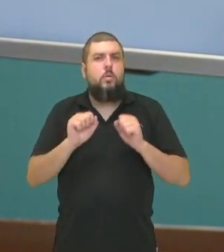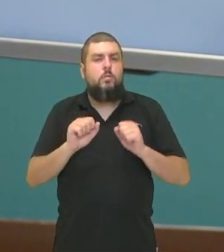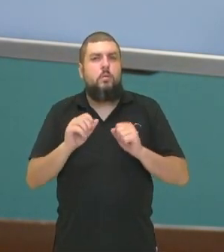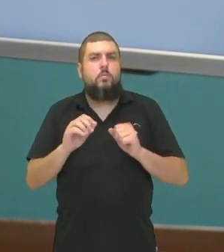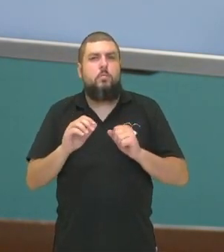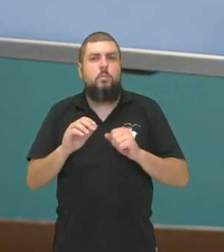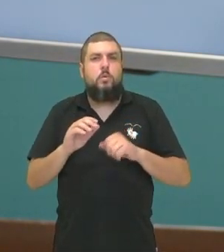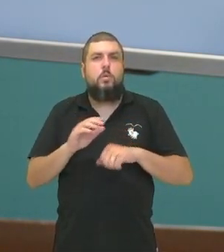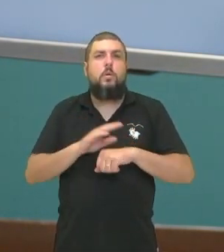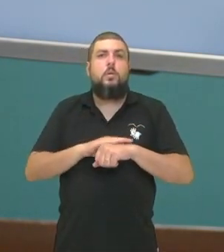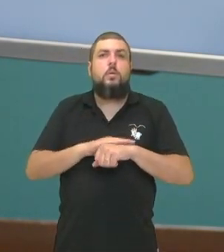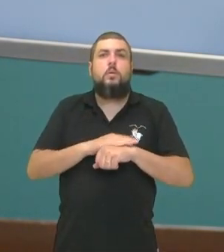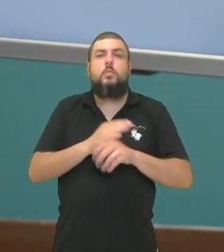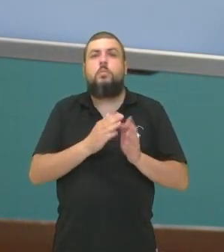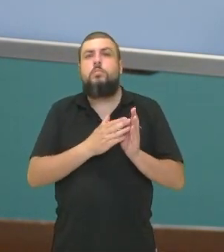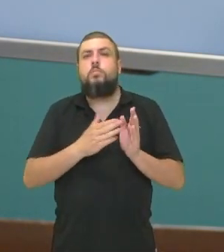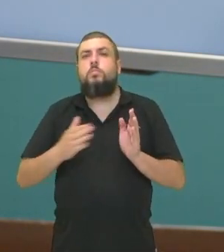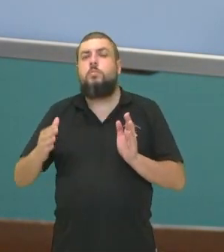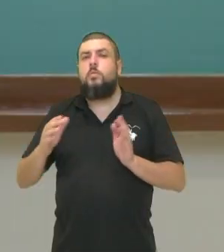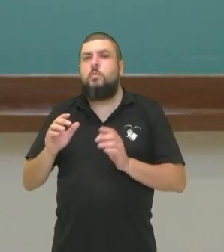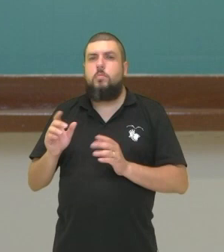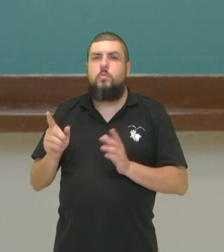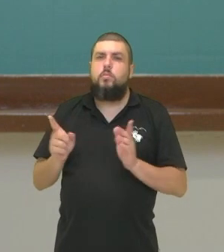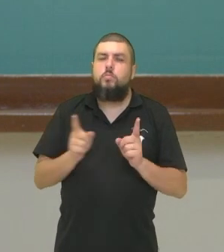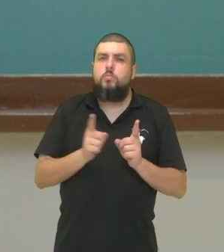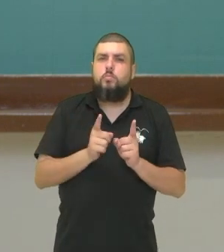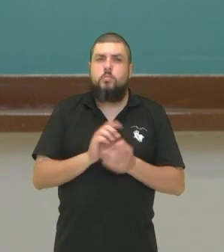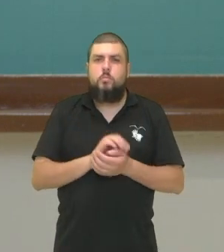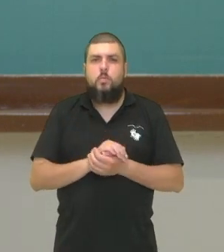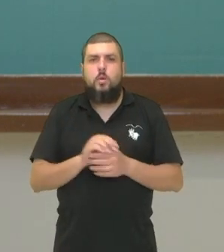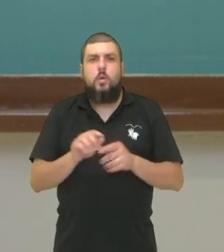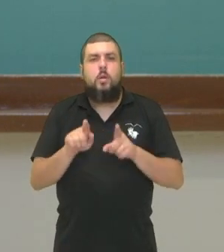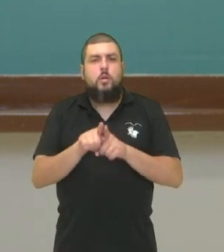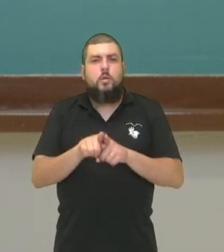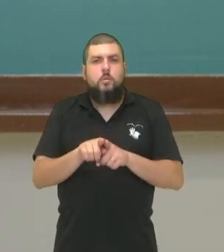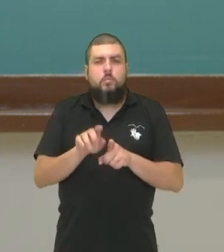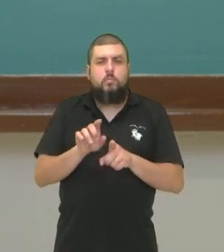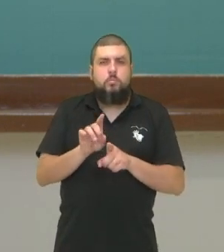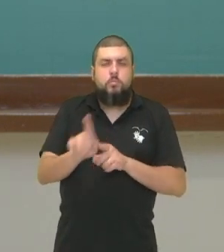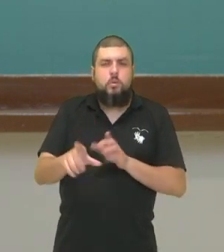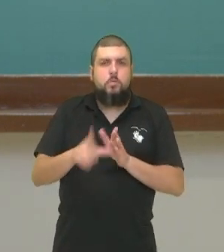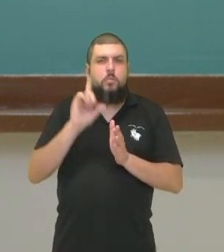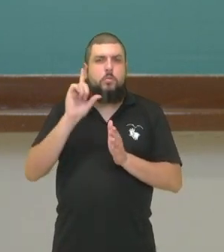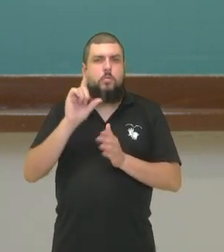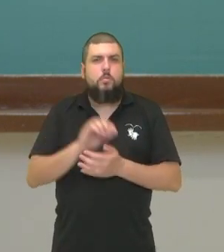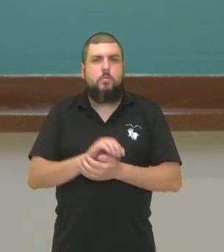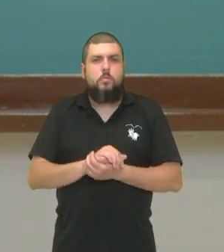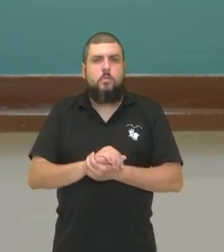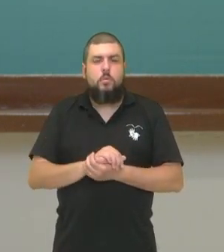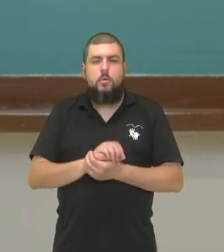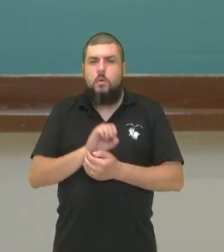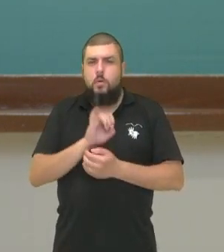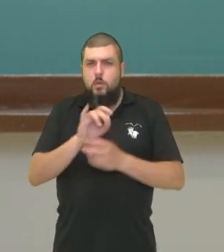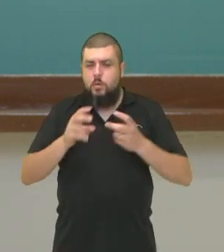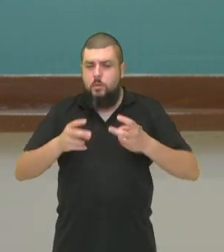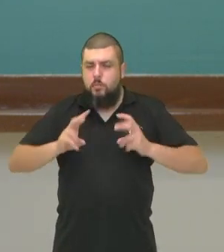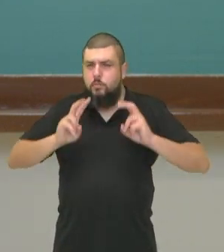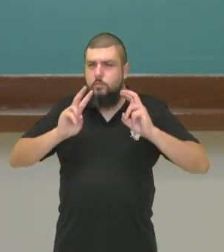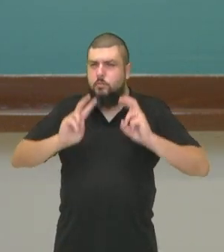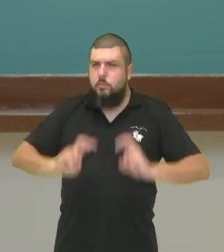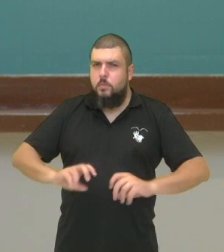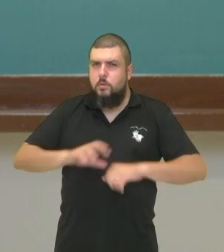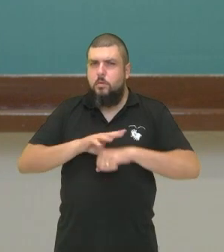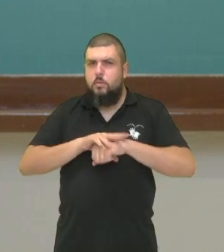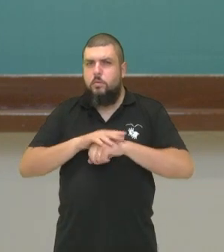pouco tempo, né? E a ejaculação precoce. O que a gente tem que fazer se perceber alguma dessas doenças?